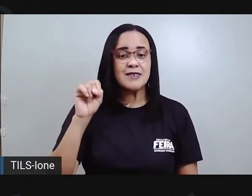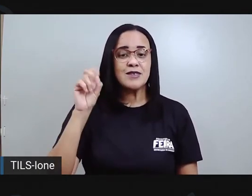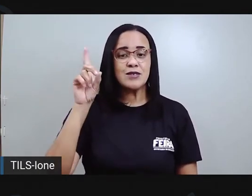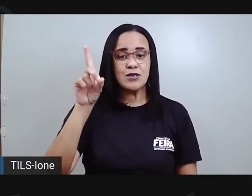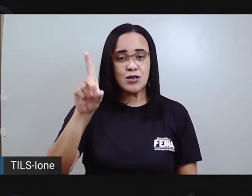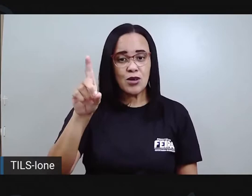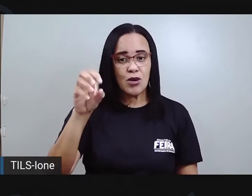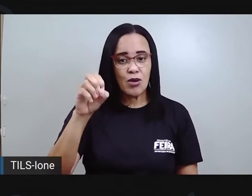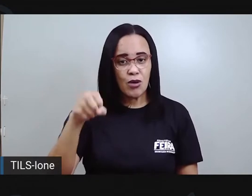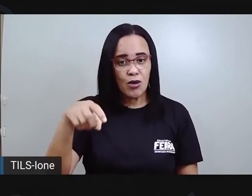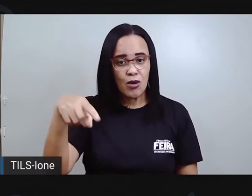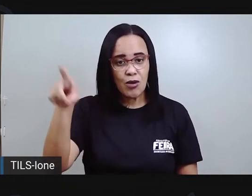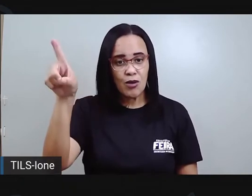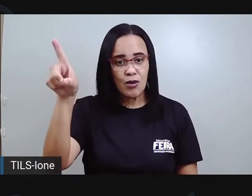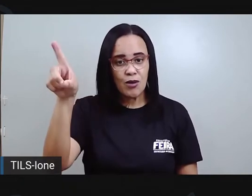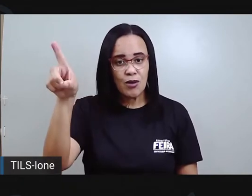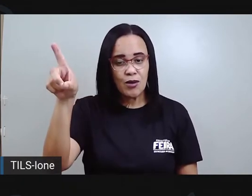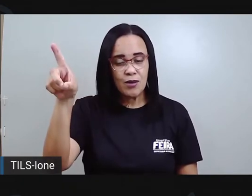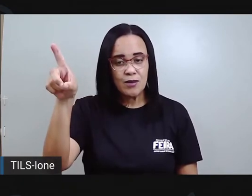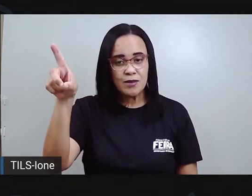dó.